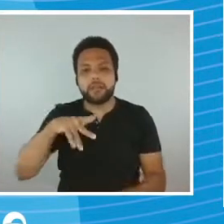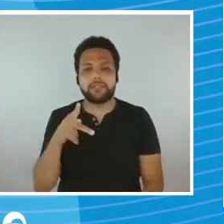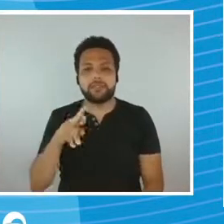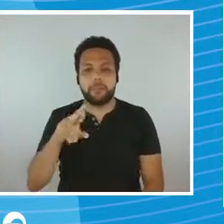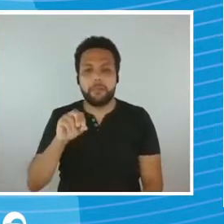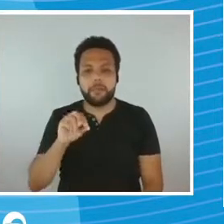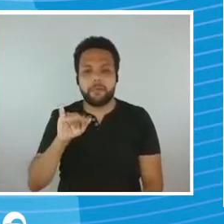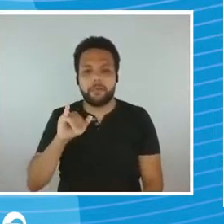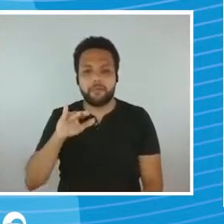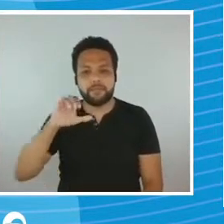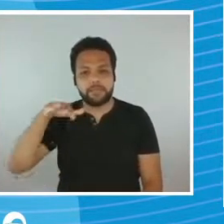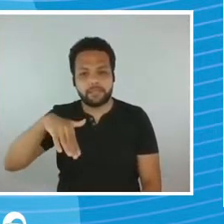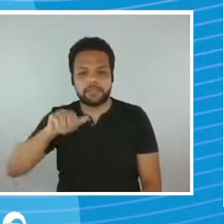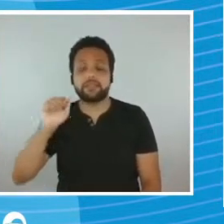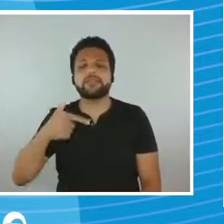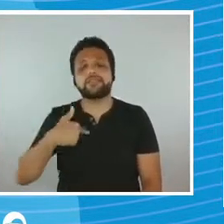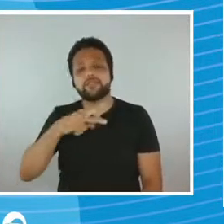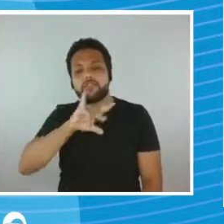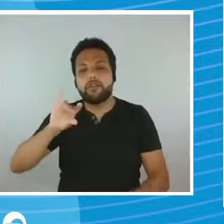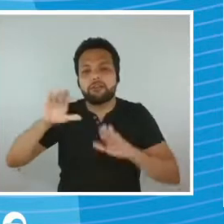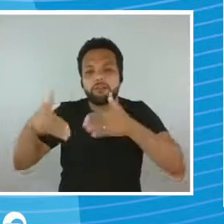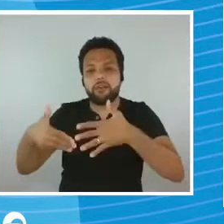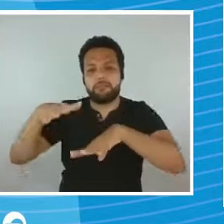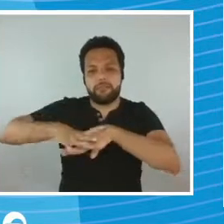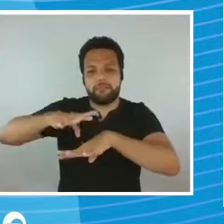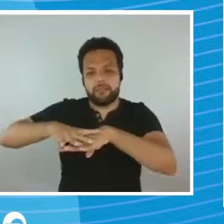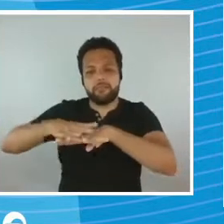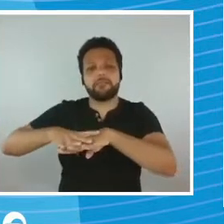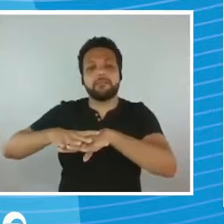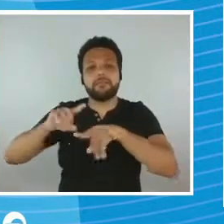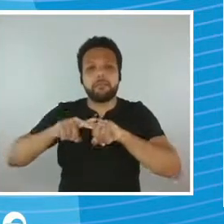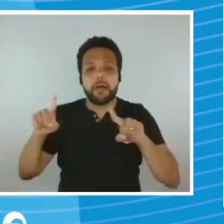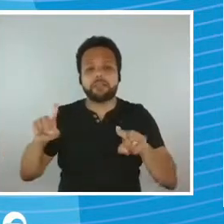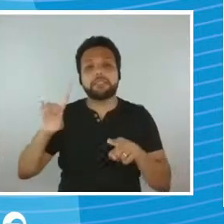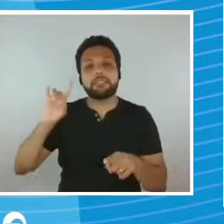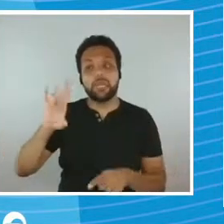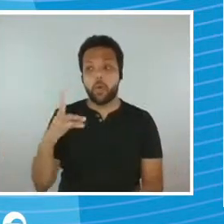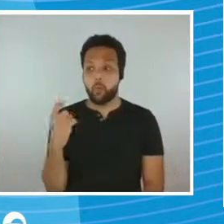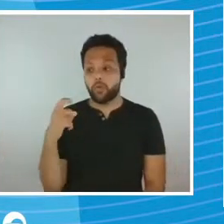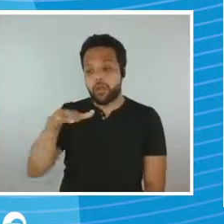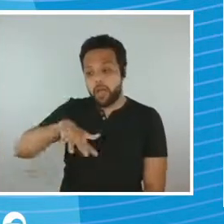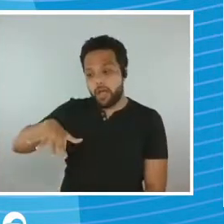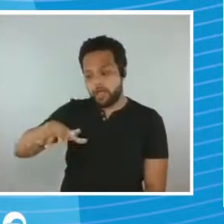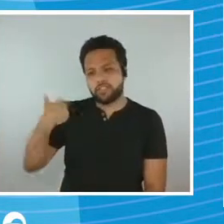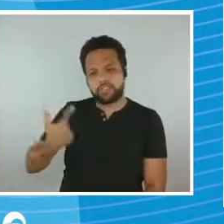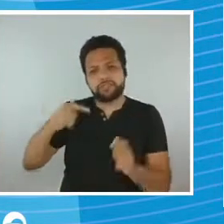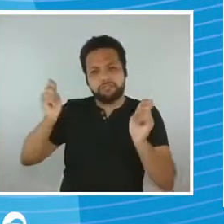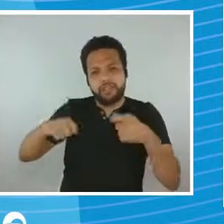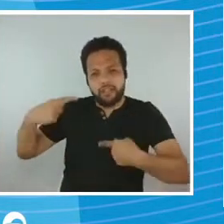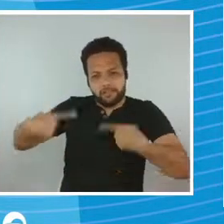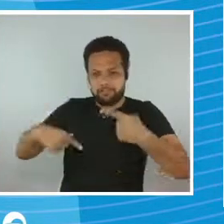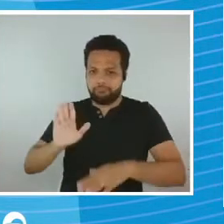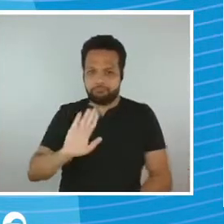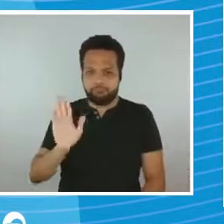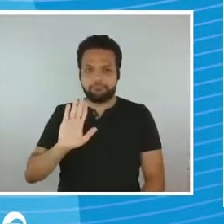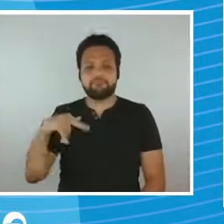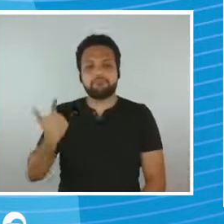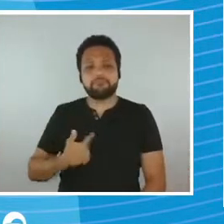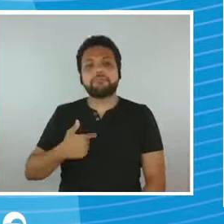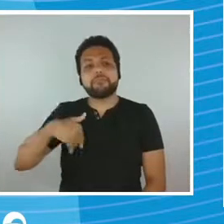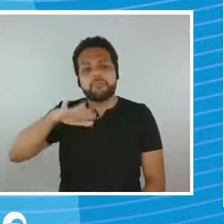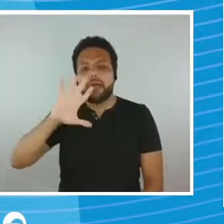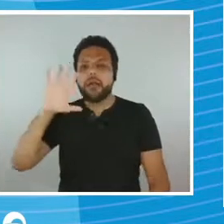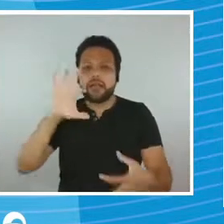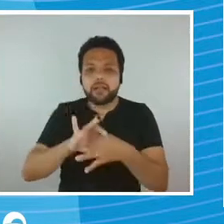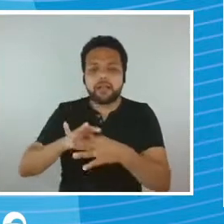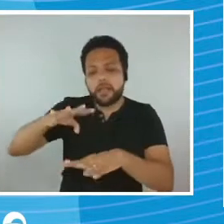que eu vou explorar, vou enfocar a matemática, professora Kátia, mas não porque seja a única que a gente pode tratar. É um foco até pelas circunstâncias de que a